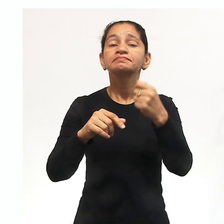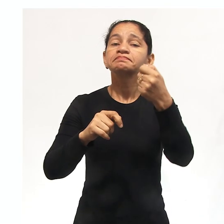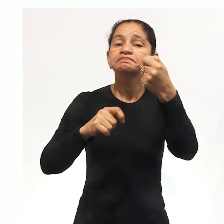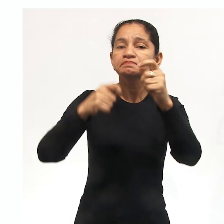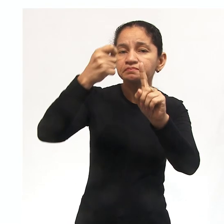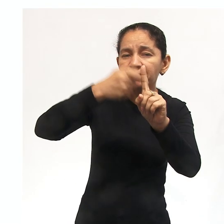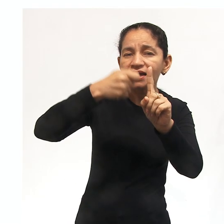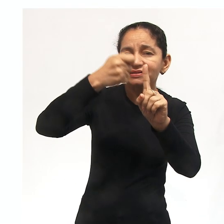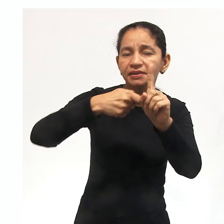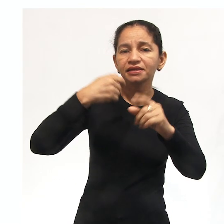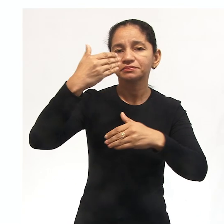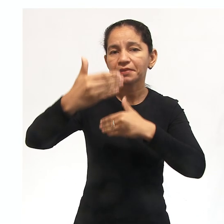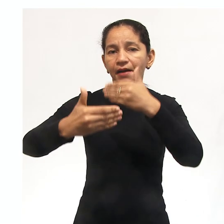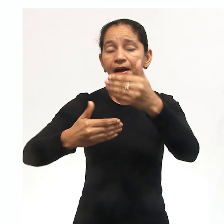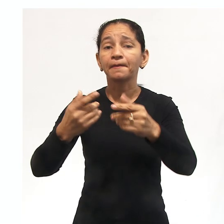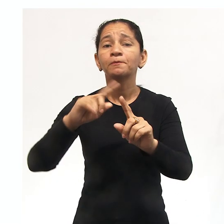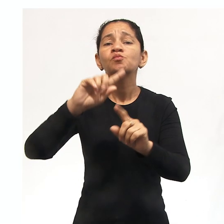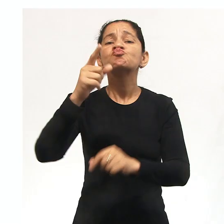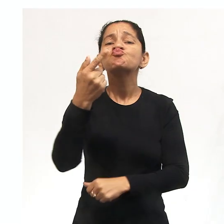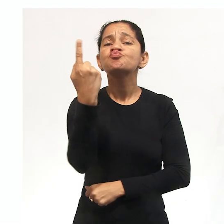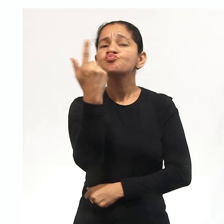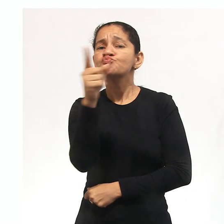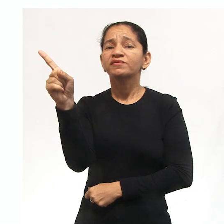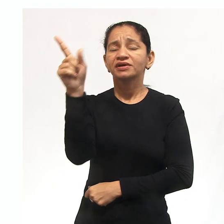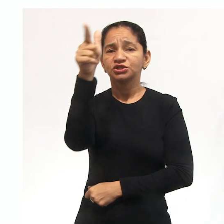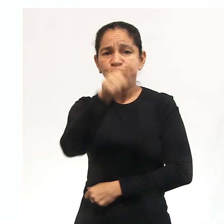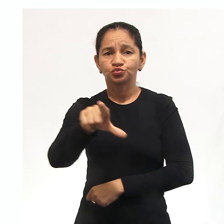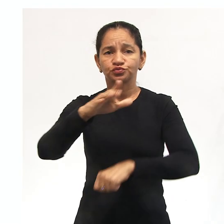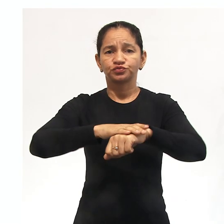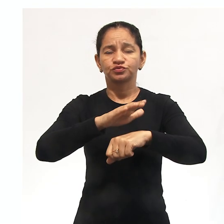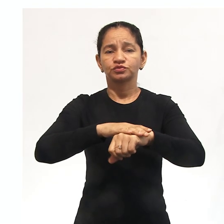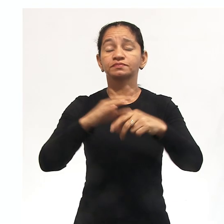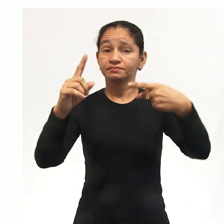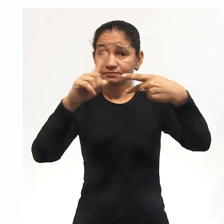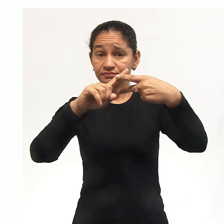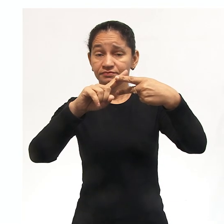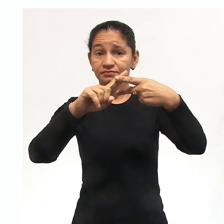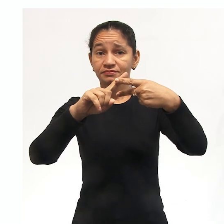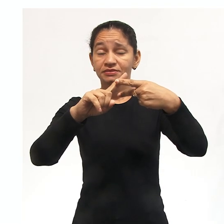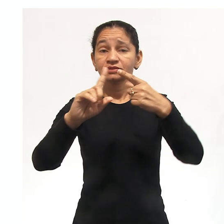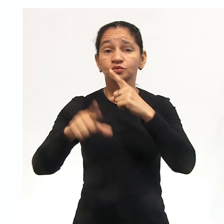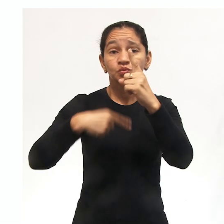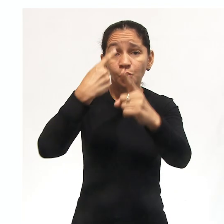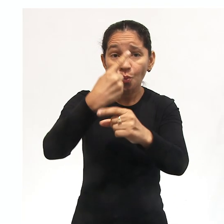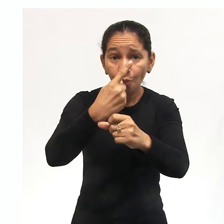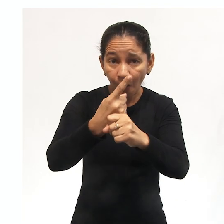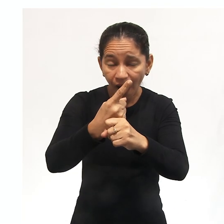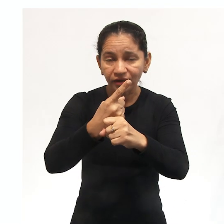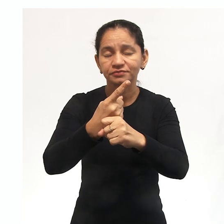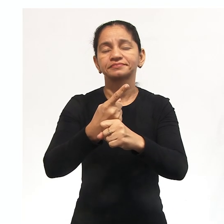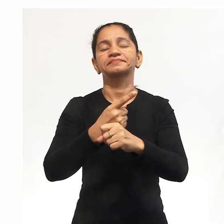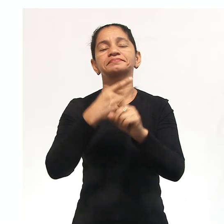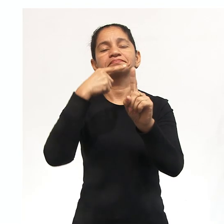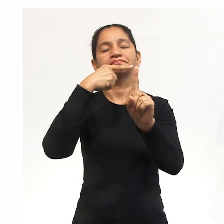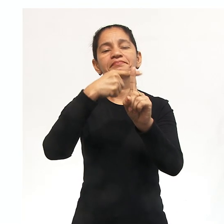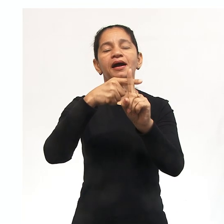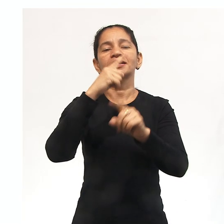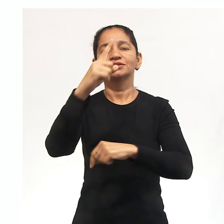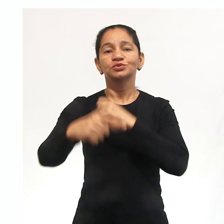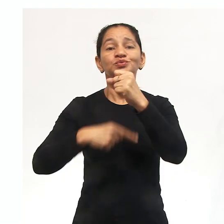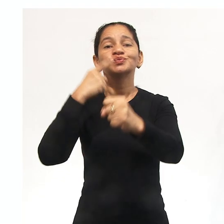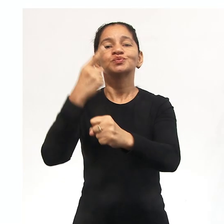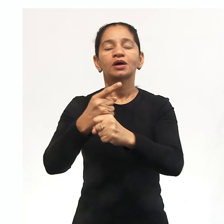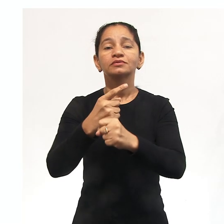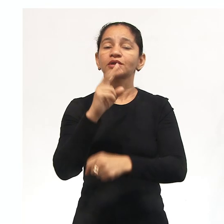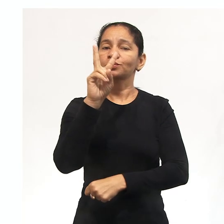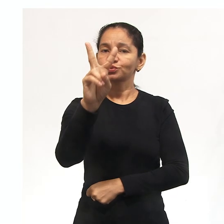poder ser prorrogado apenas uma vez por igual período, ou seja, no máximo ela terá uma validade de